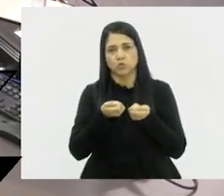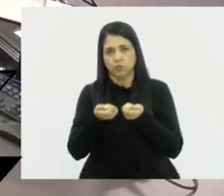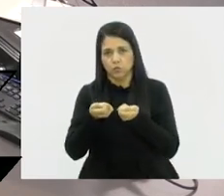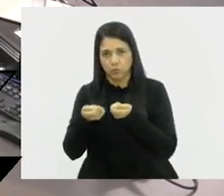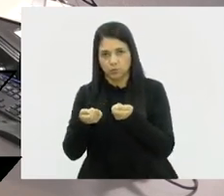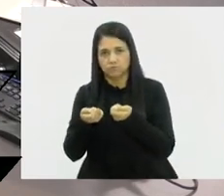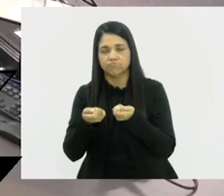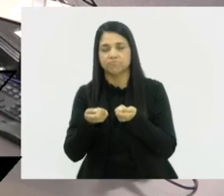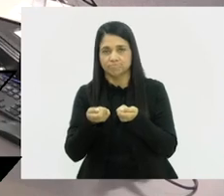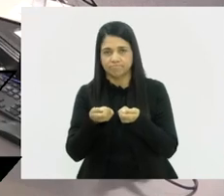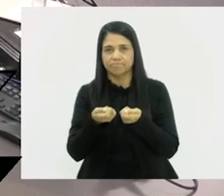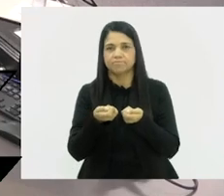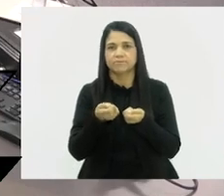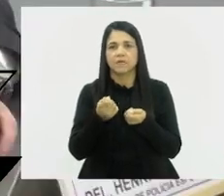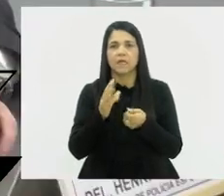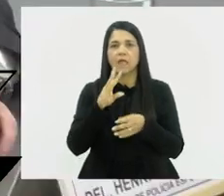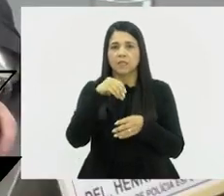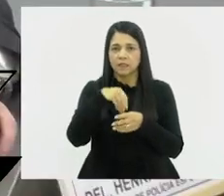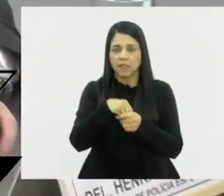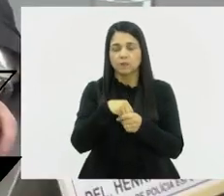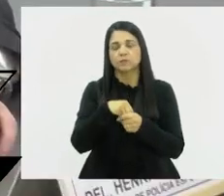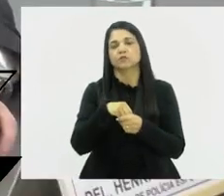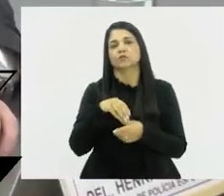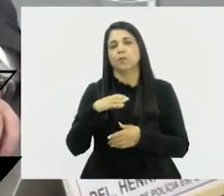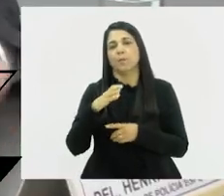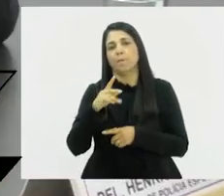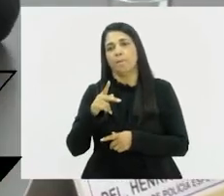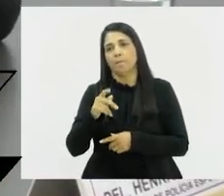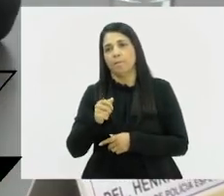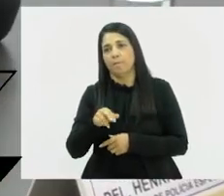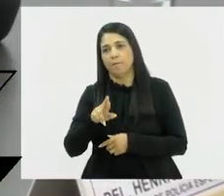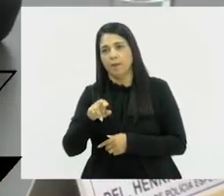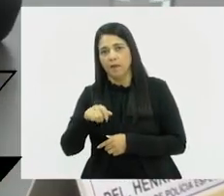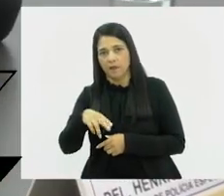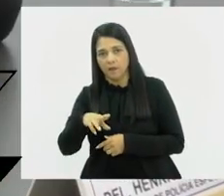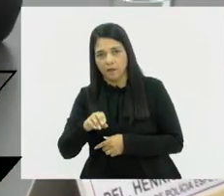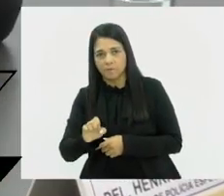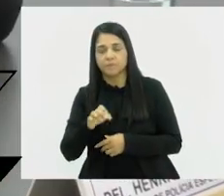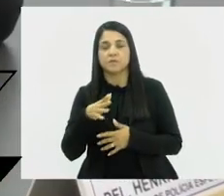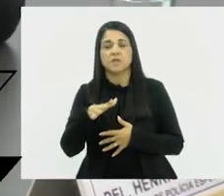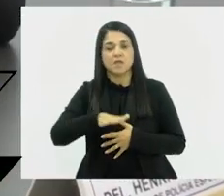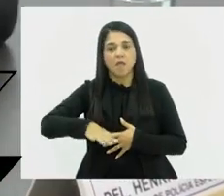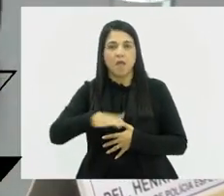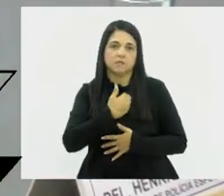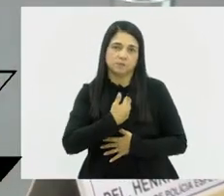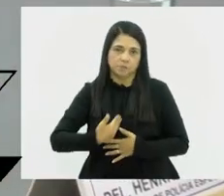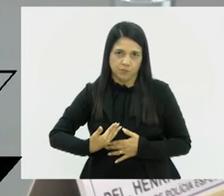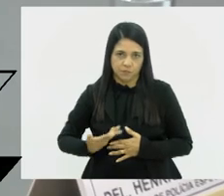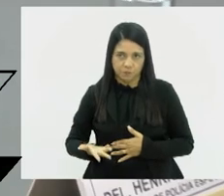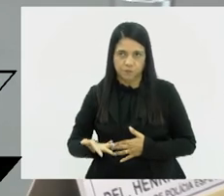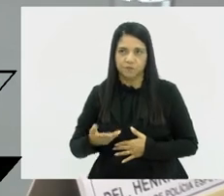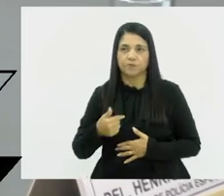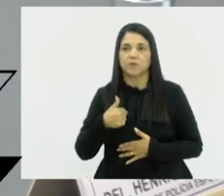de situação em nossos parques, nas vias públicas, etc. A única consideração que eu gostaria de fazer é o